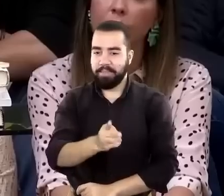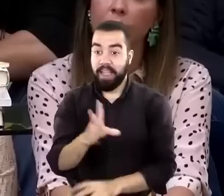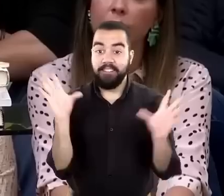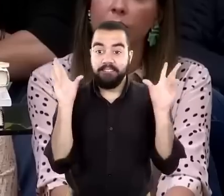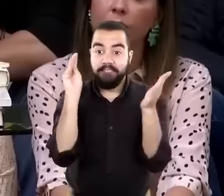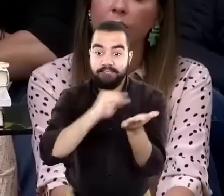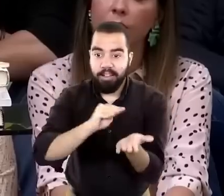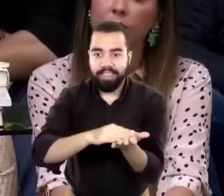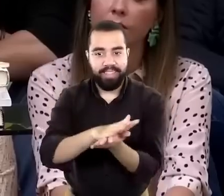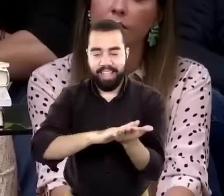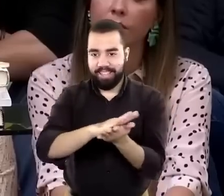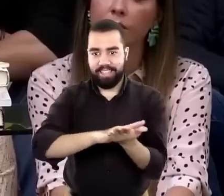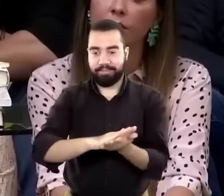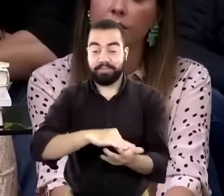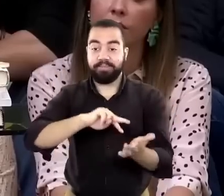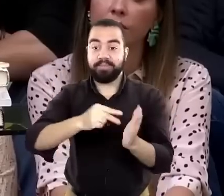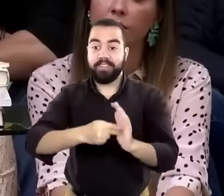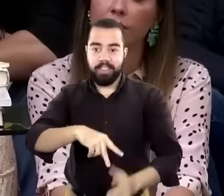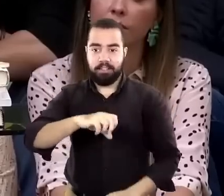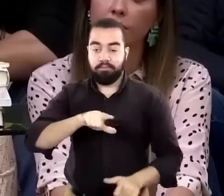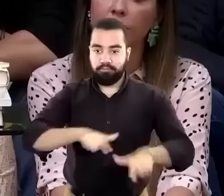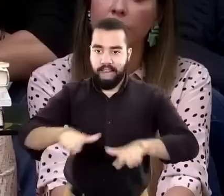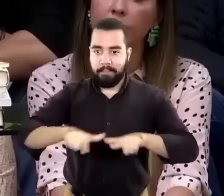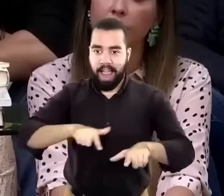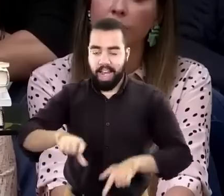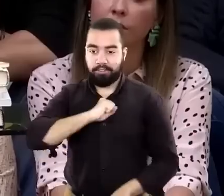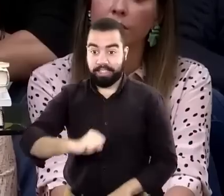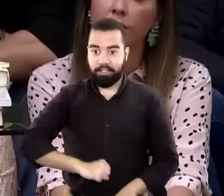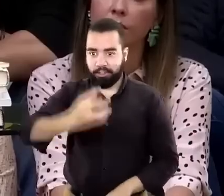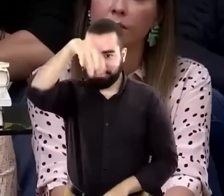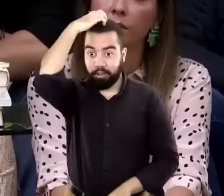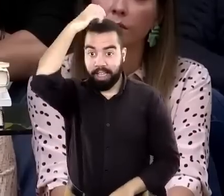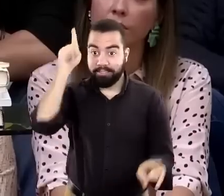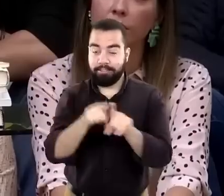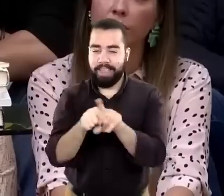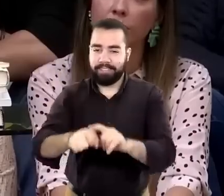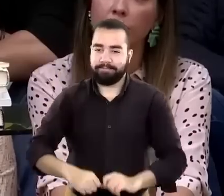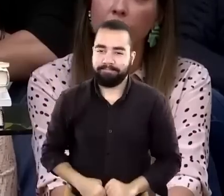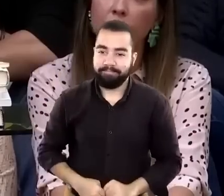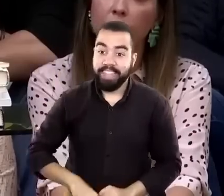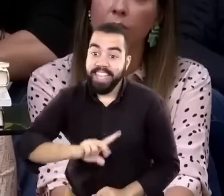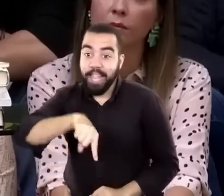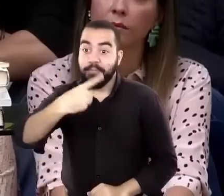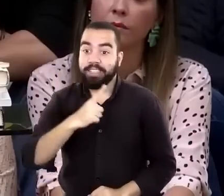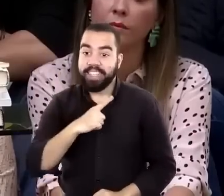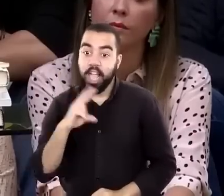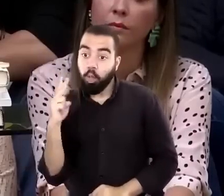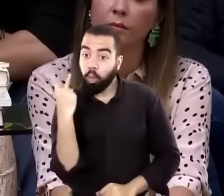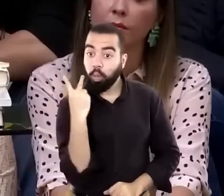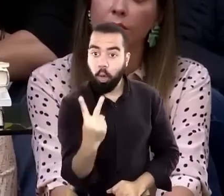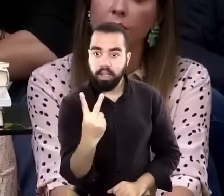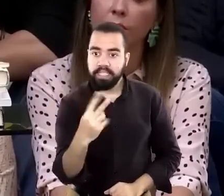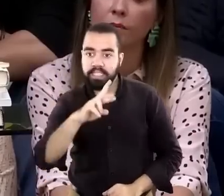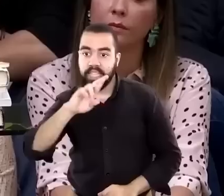dos ofícios do sacerdote do rei. Depois fala lá no final de dois ramos, esses dois